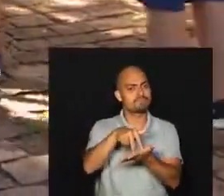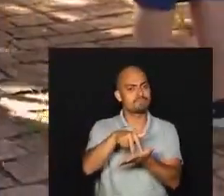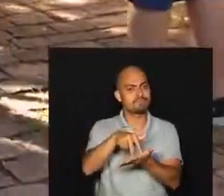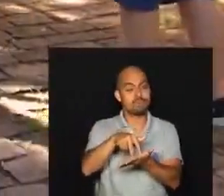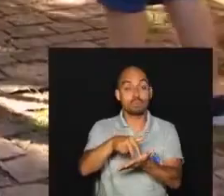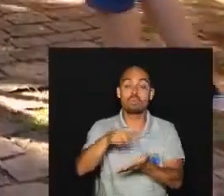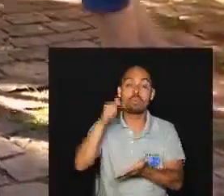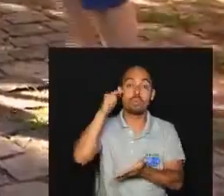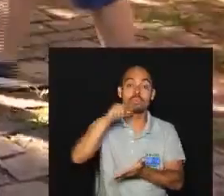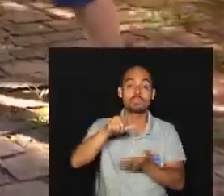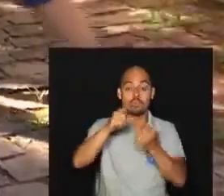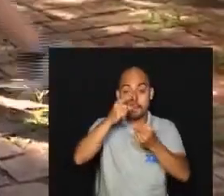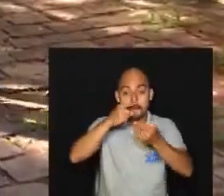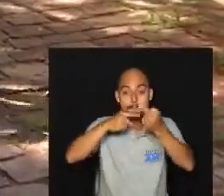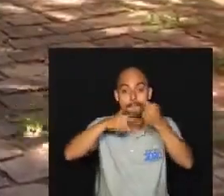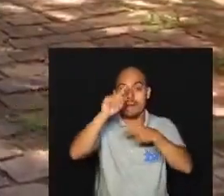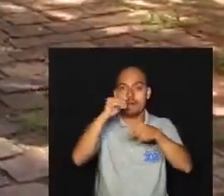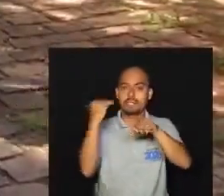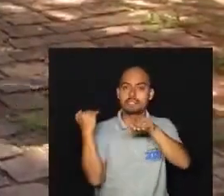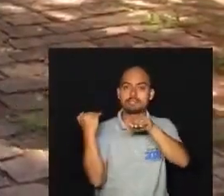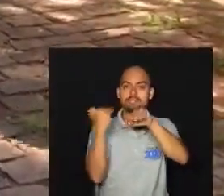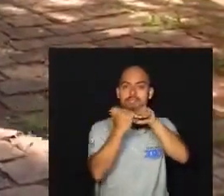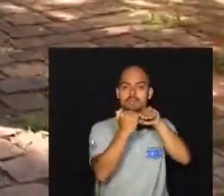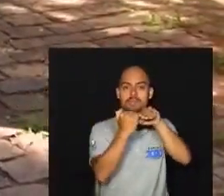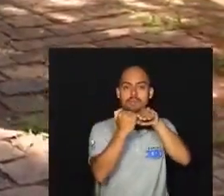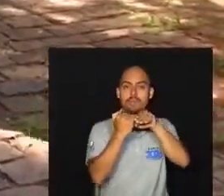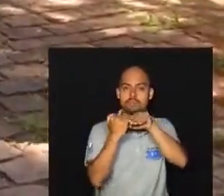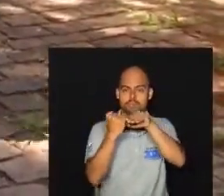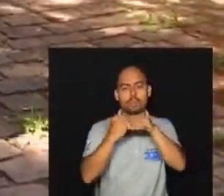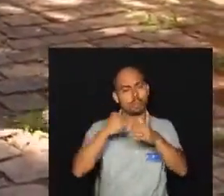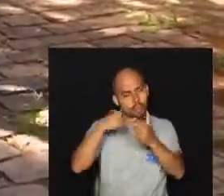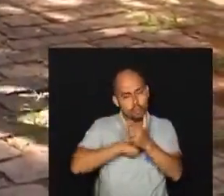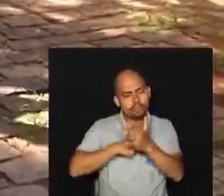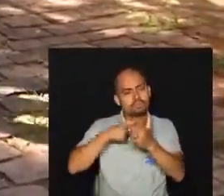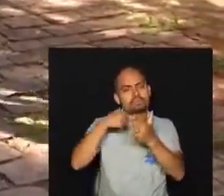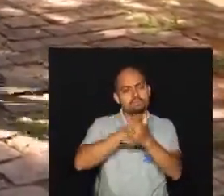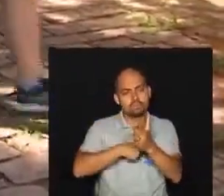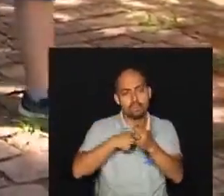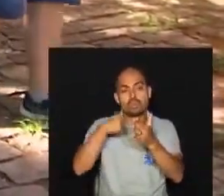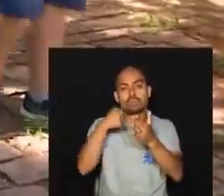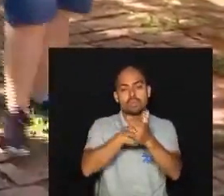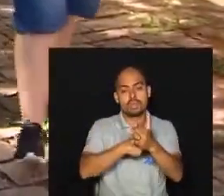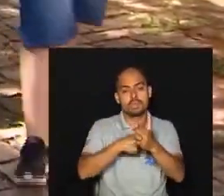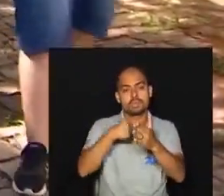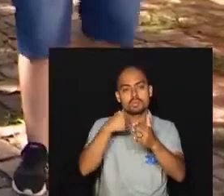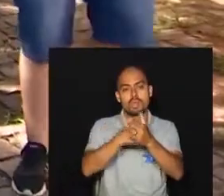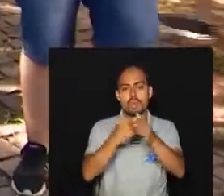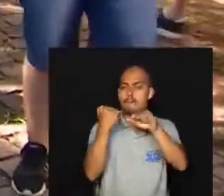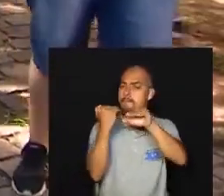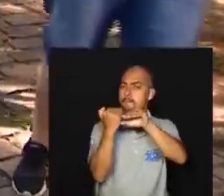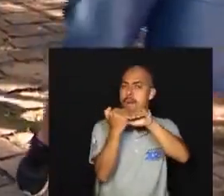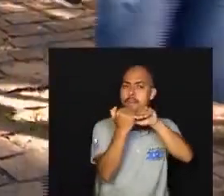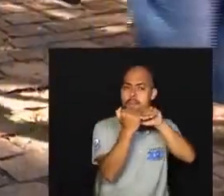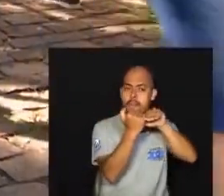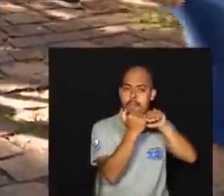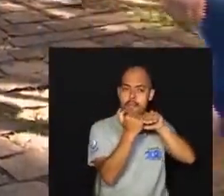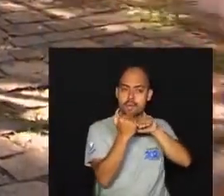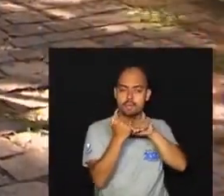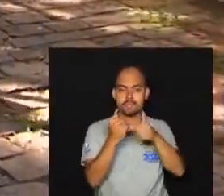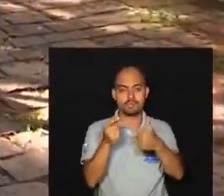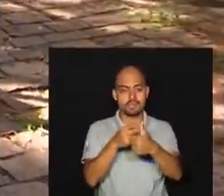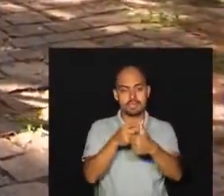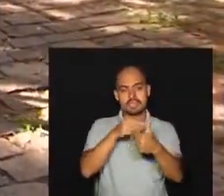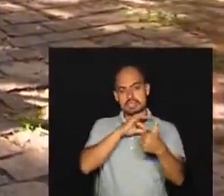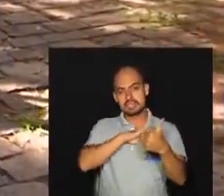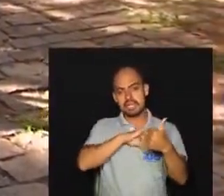conseguindo chegar a um patamar, às vezes lutando para chegar, né, na igualdade, tanto em